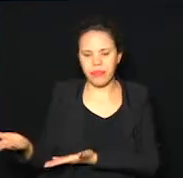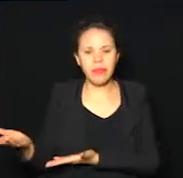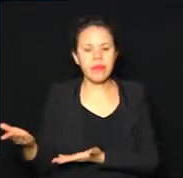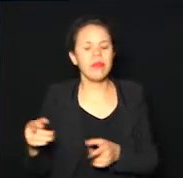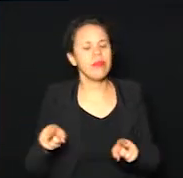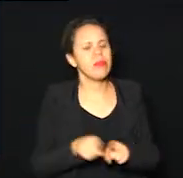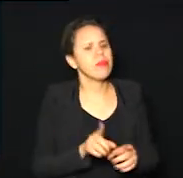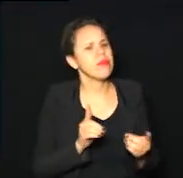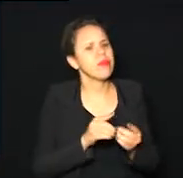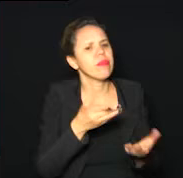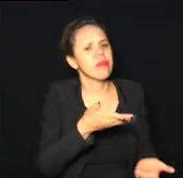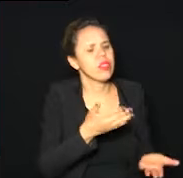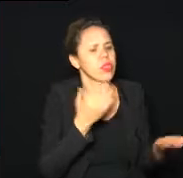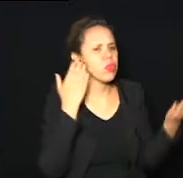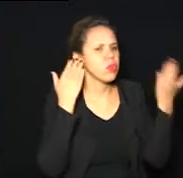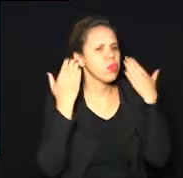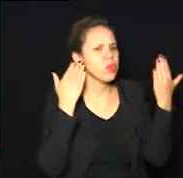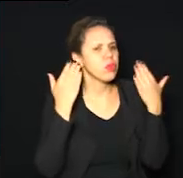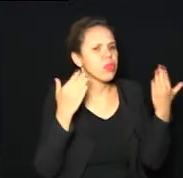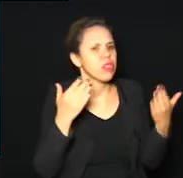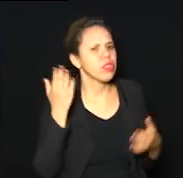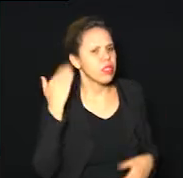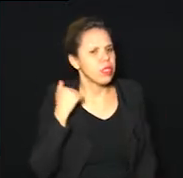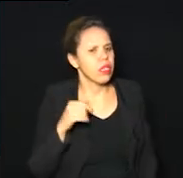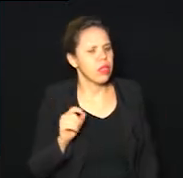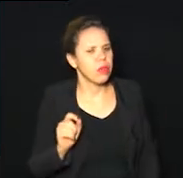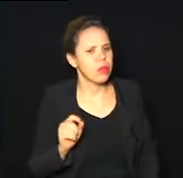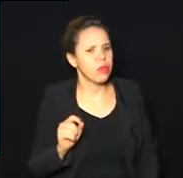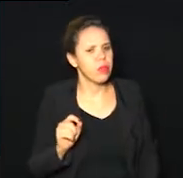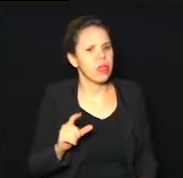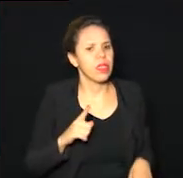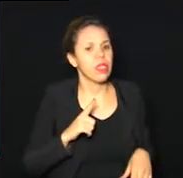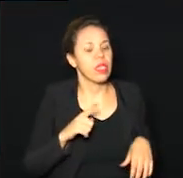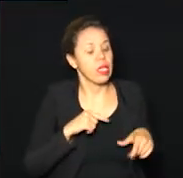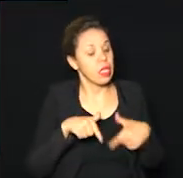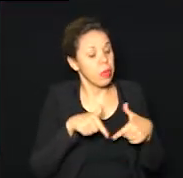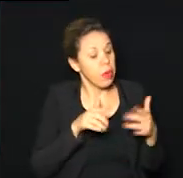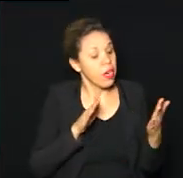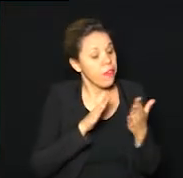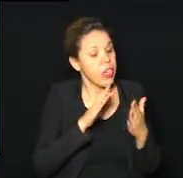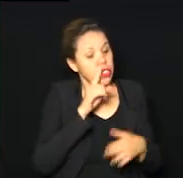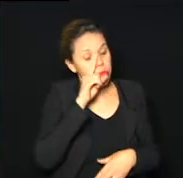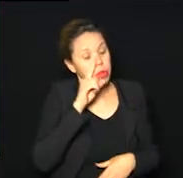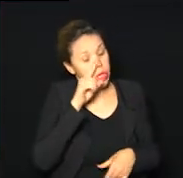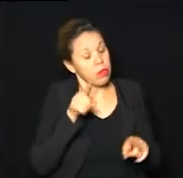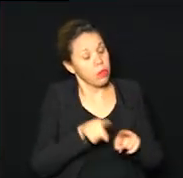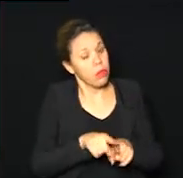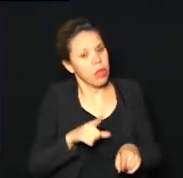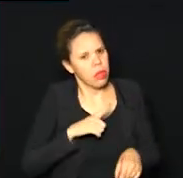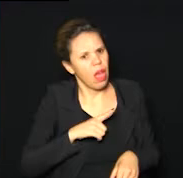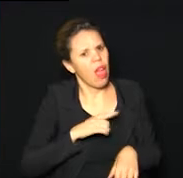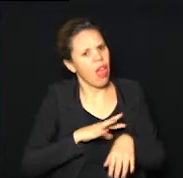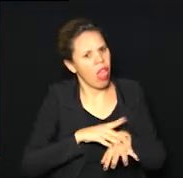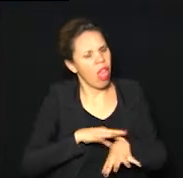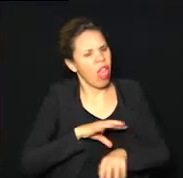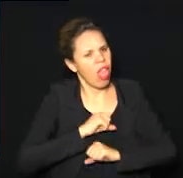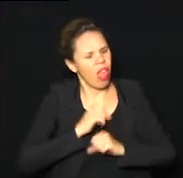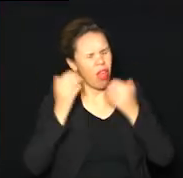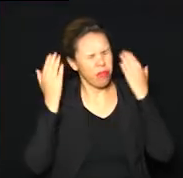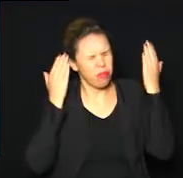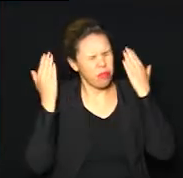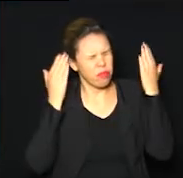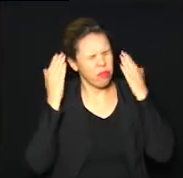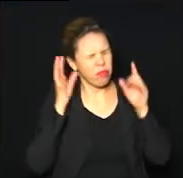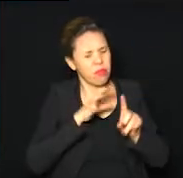esse atendimento psicológico, que a gente sabe que quem está na ponta do processo também está adoecendo